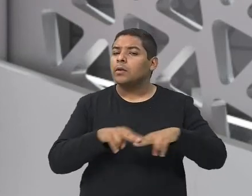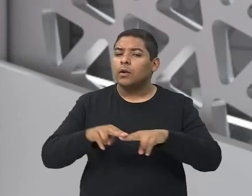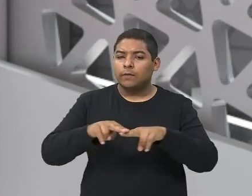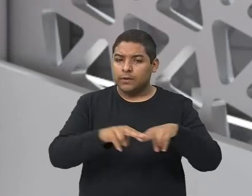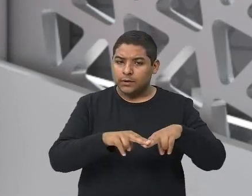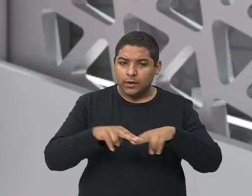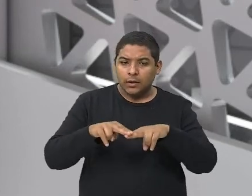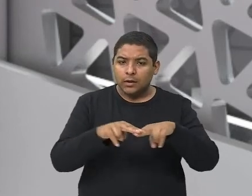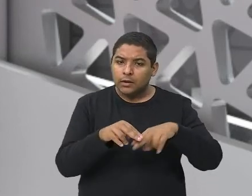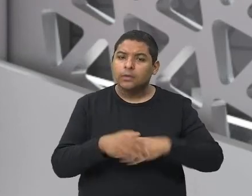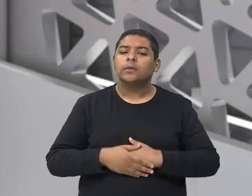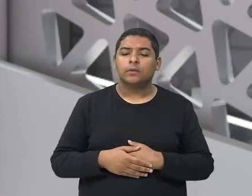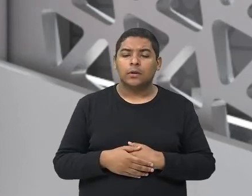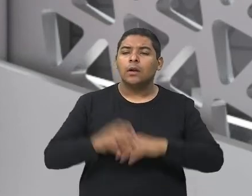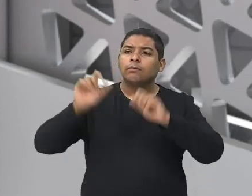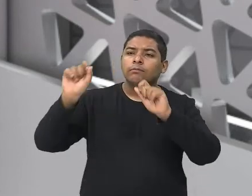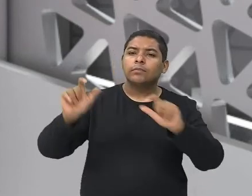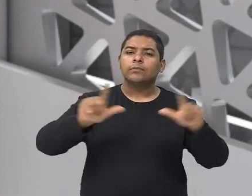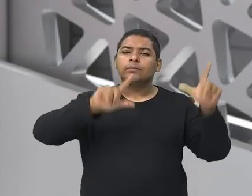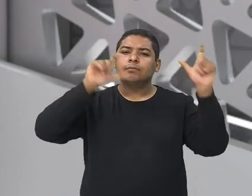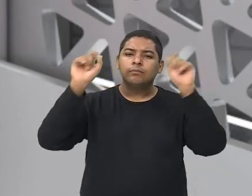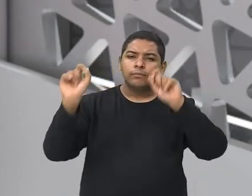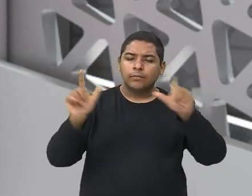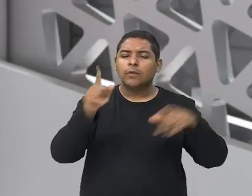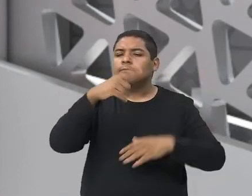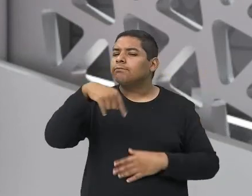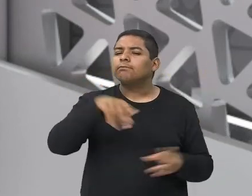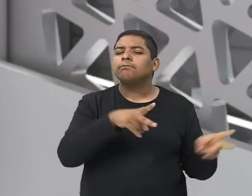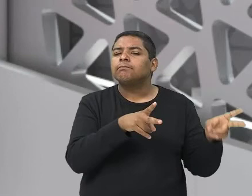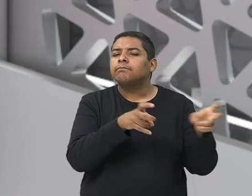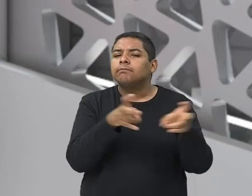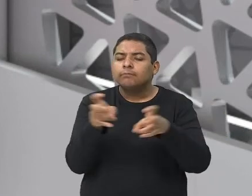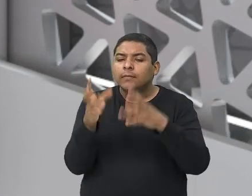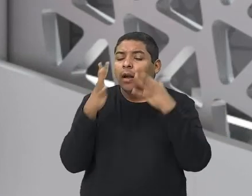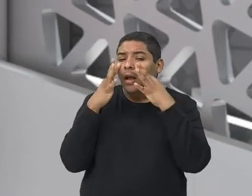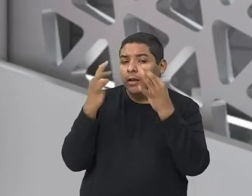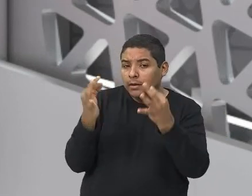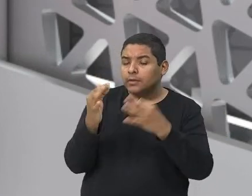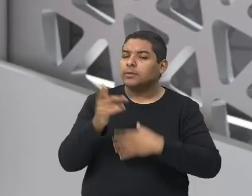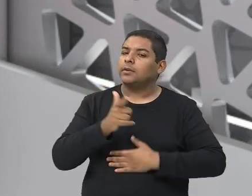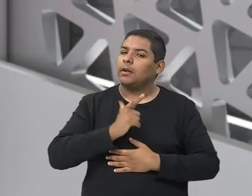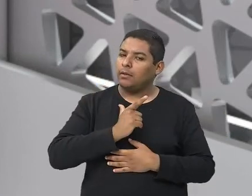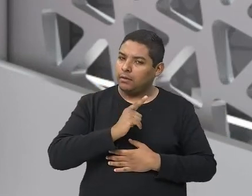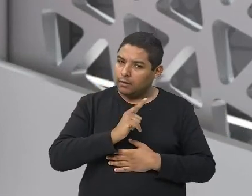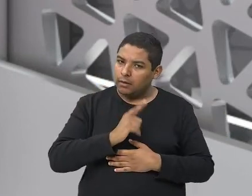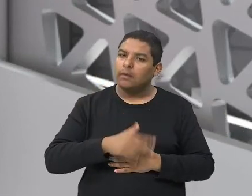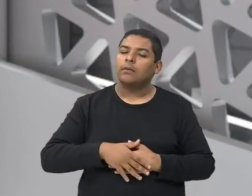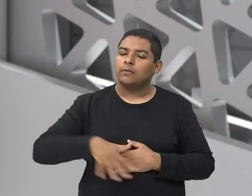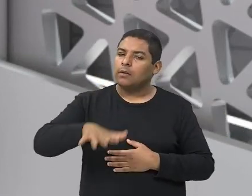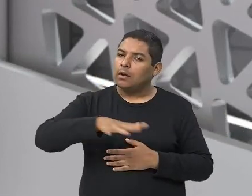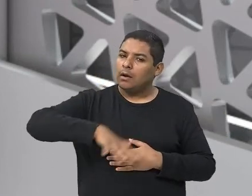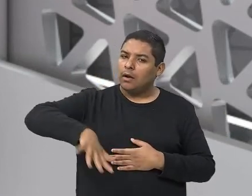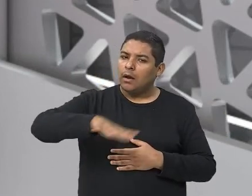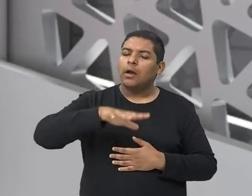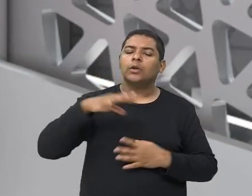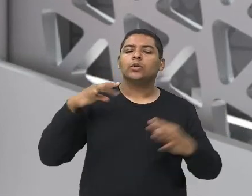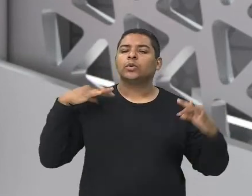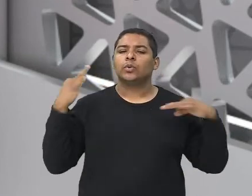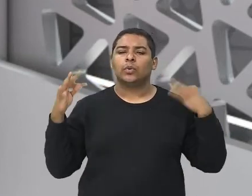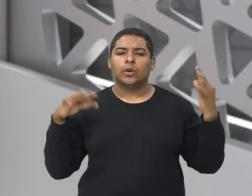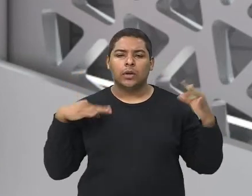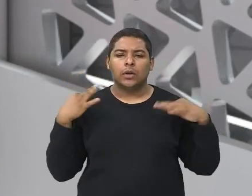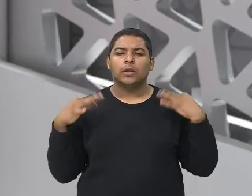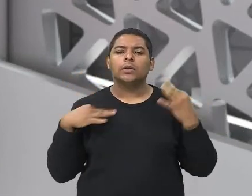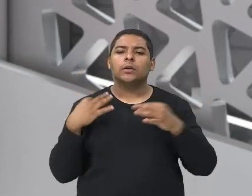que através das paisagens vocês vão verificar que acaba chamando muito a atenção aí de turistas, né, que